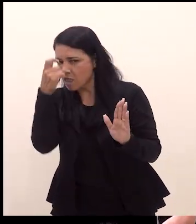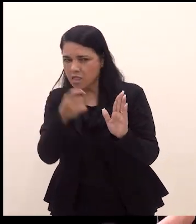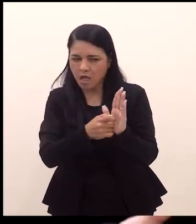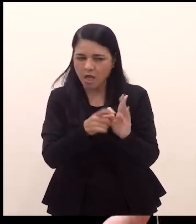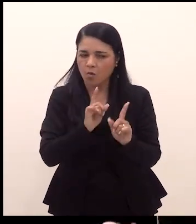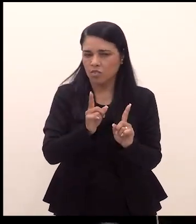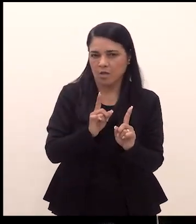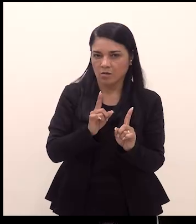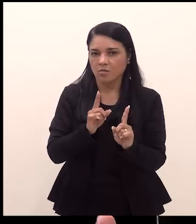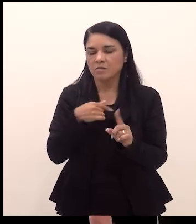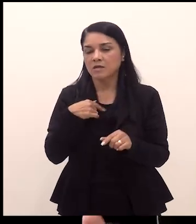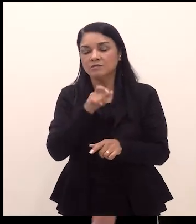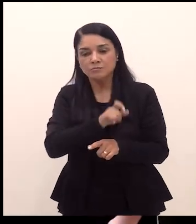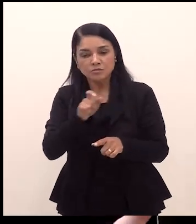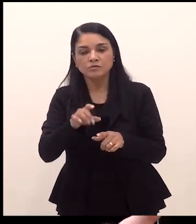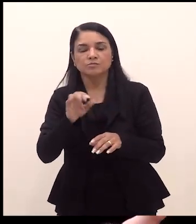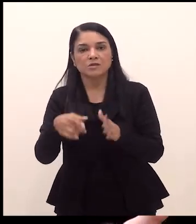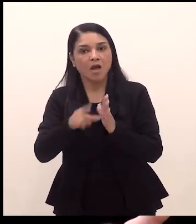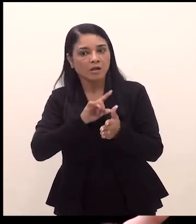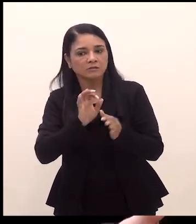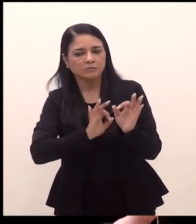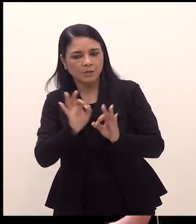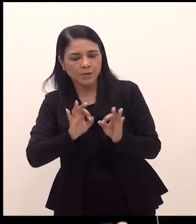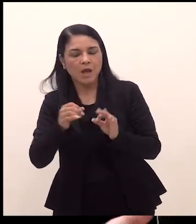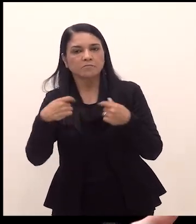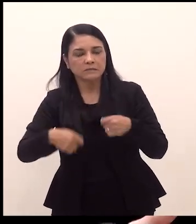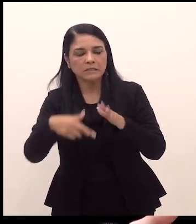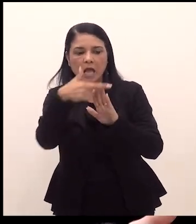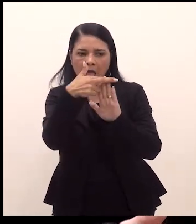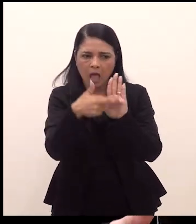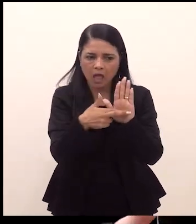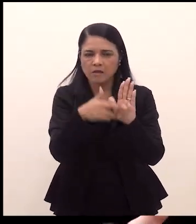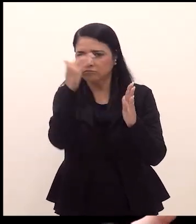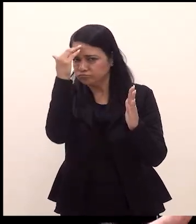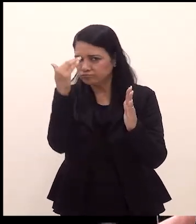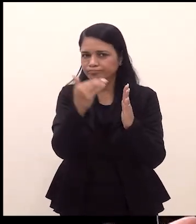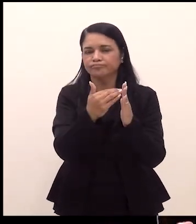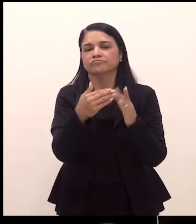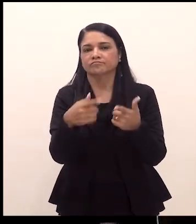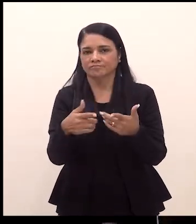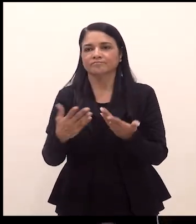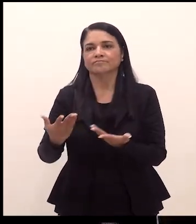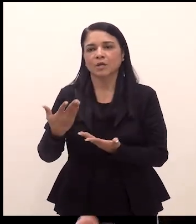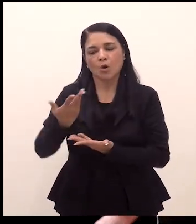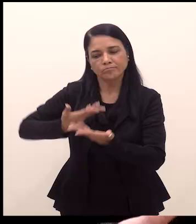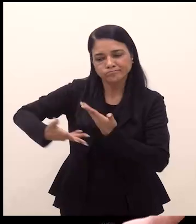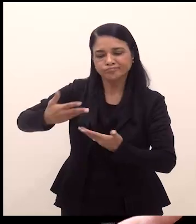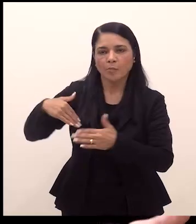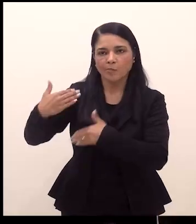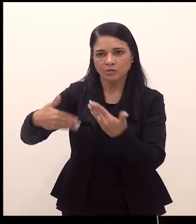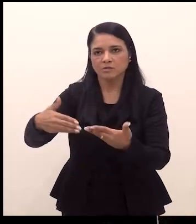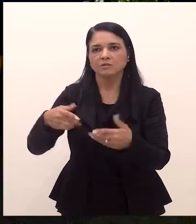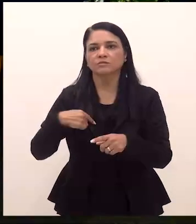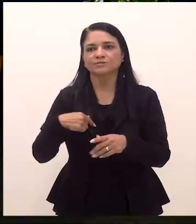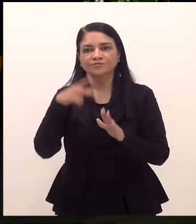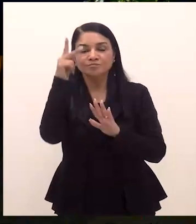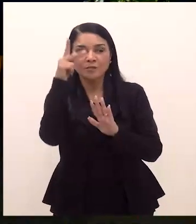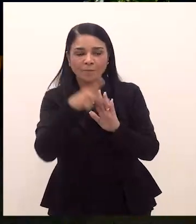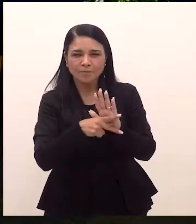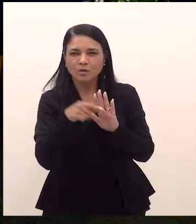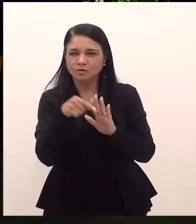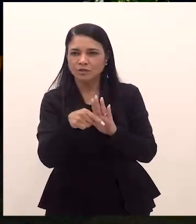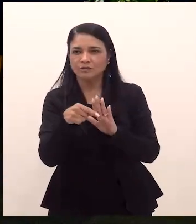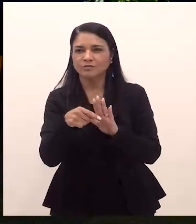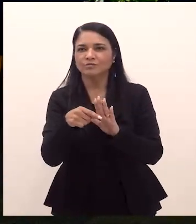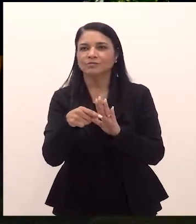sintético ou não. É algo que as pessoas, de fato, não estão preparadas e que a gente precisa contar com regulação, sobretudo, para lidar com esse processo. Que é um